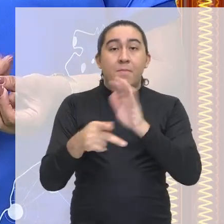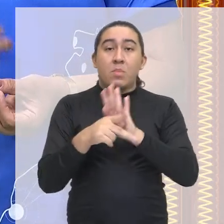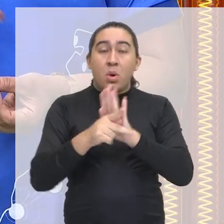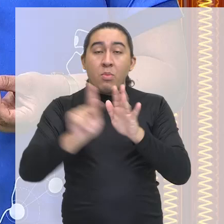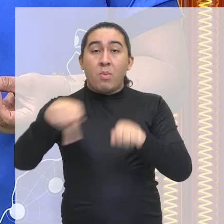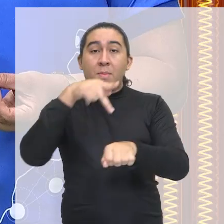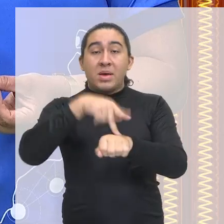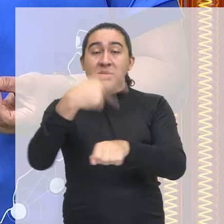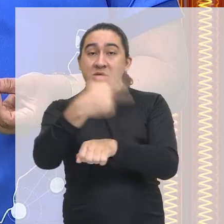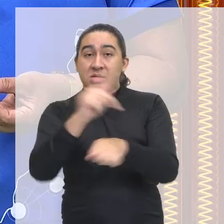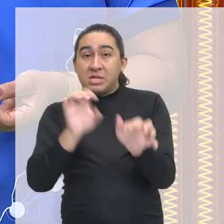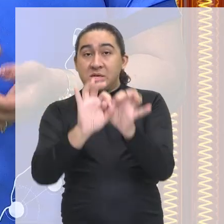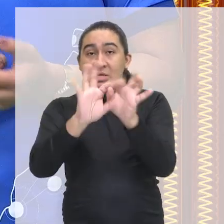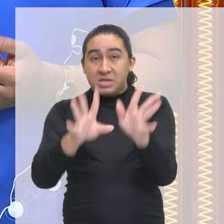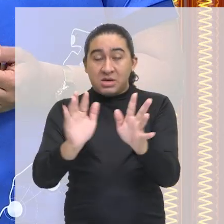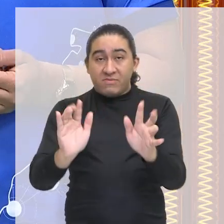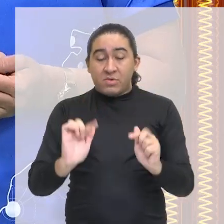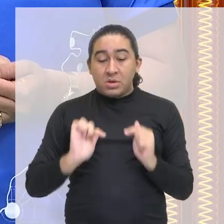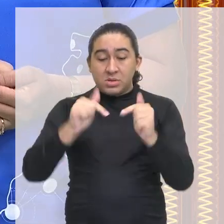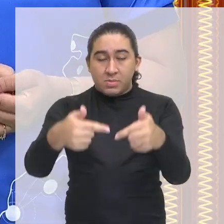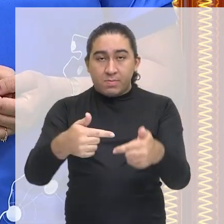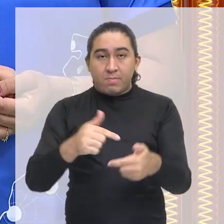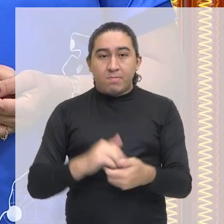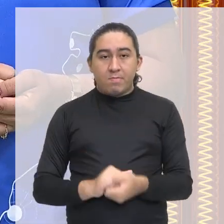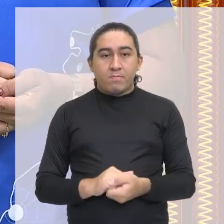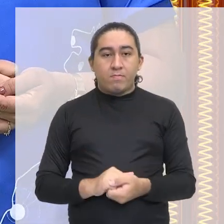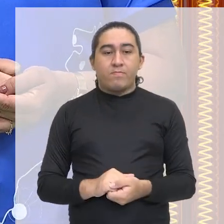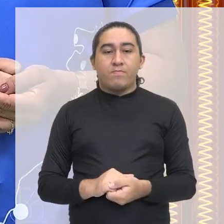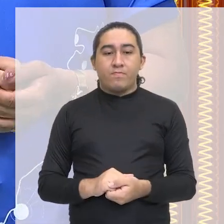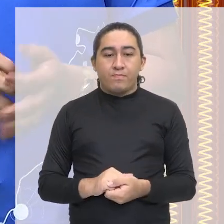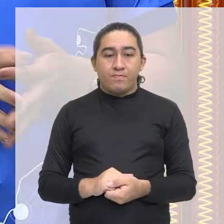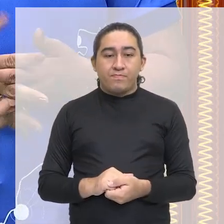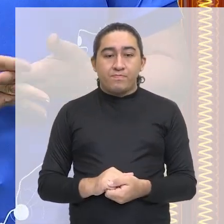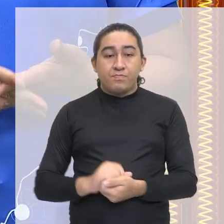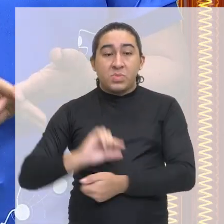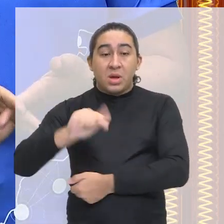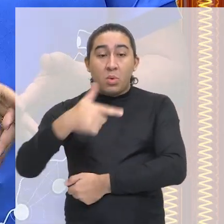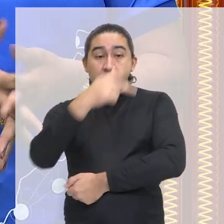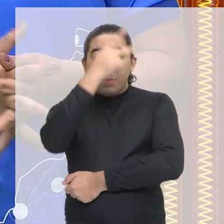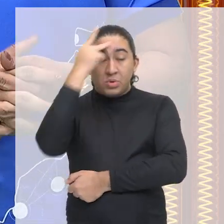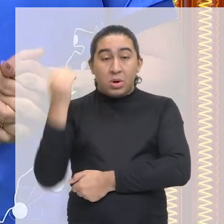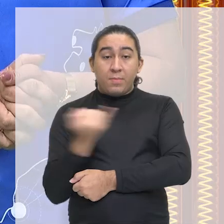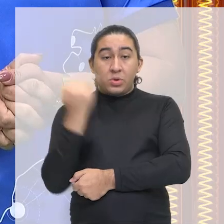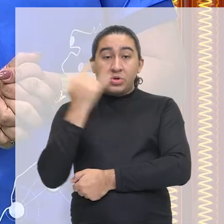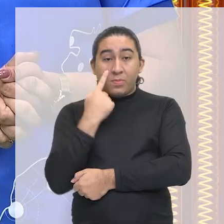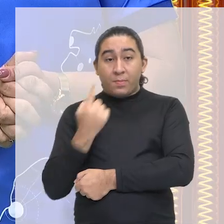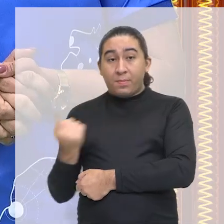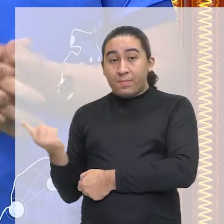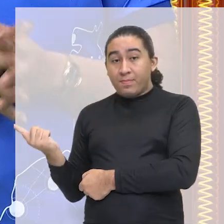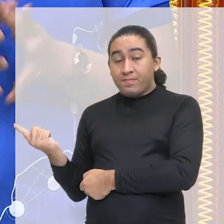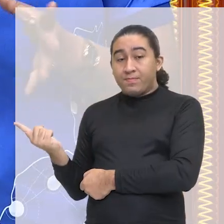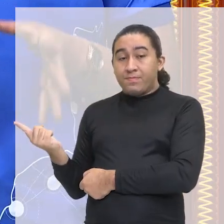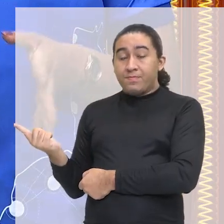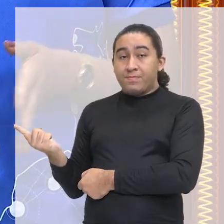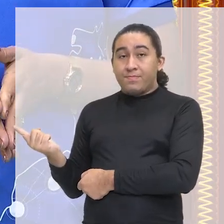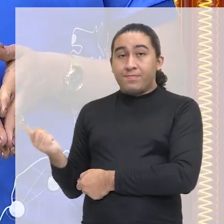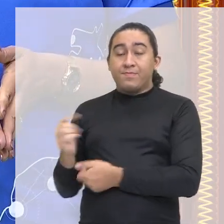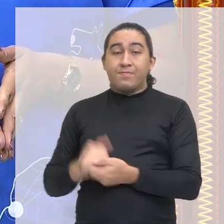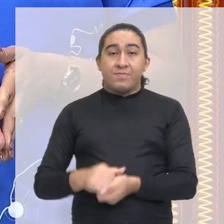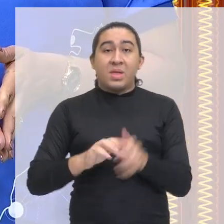do Vietnã do Norte, certo? Nossa próxima figura importante é o Sukarno,